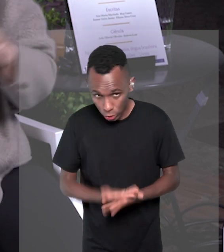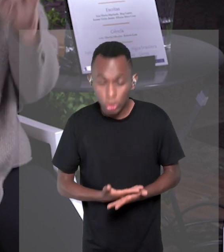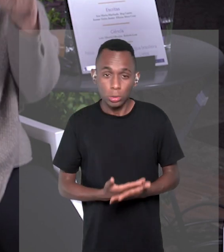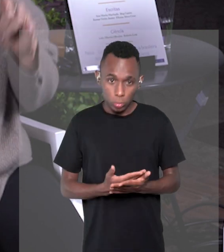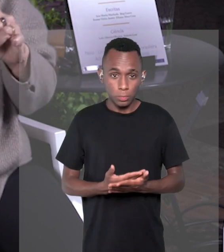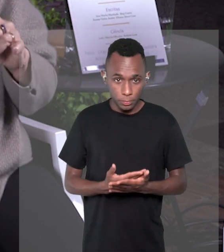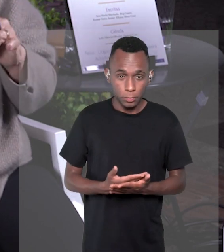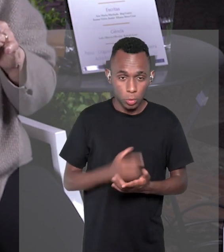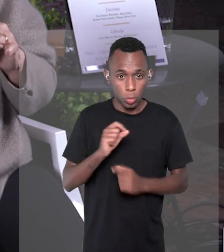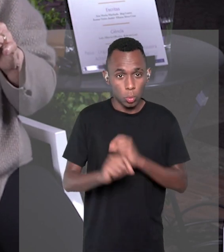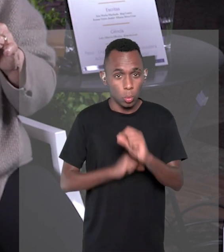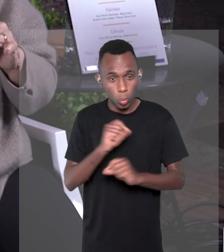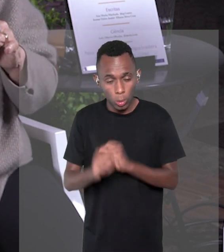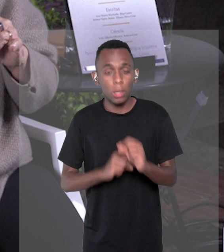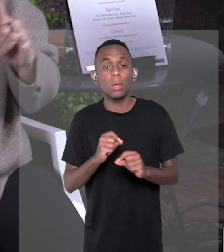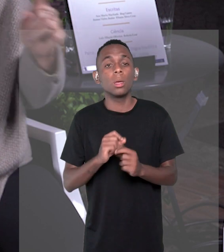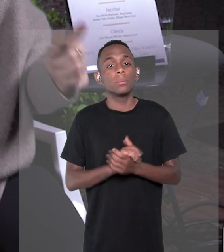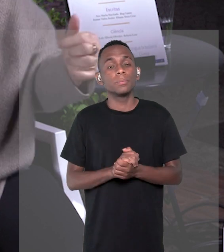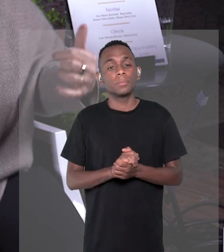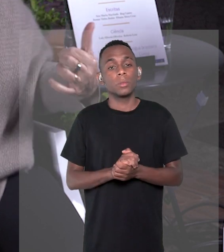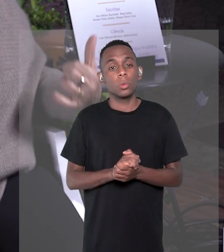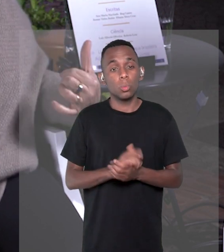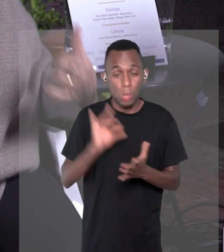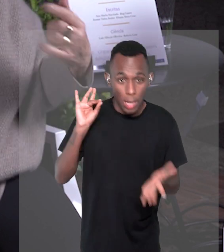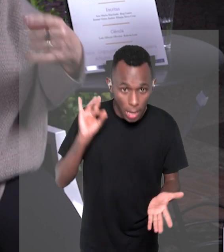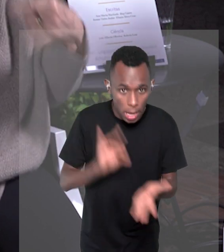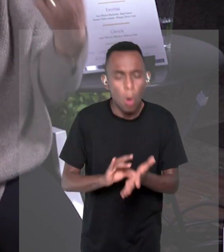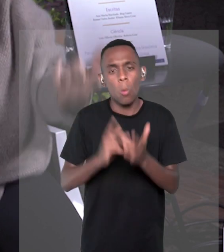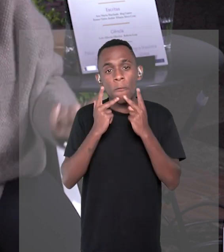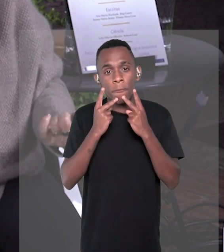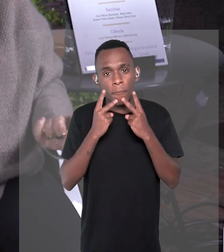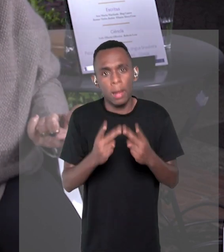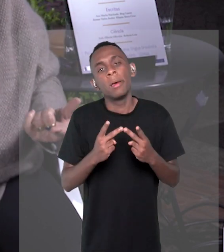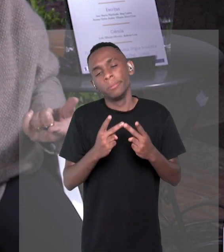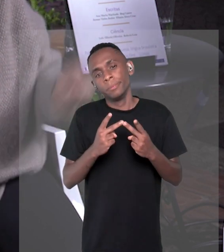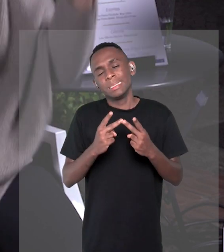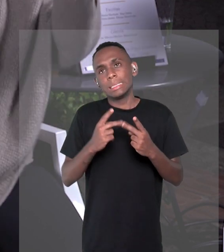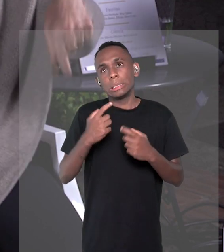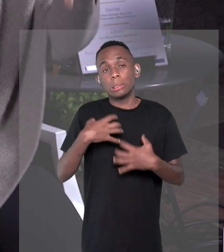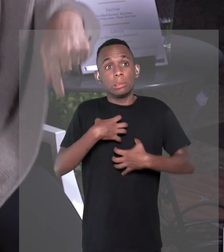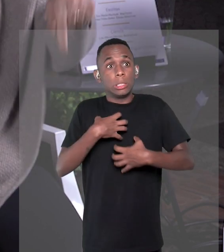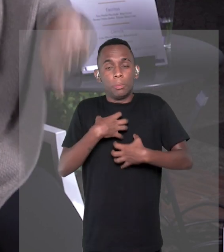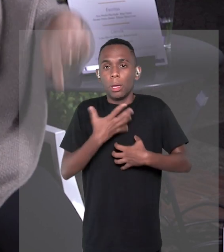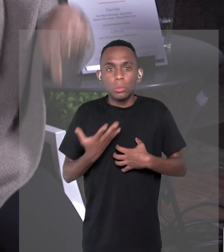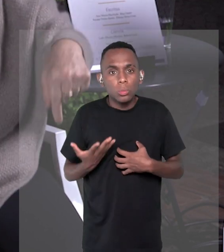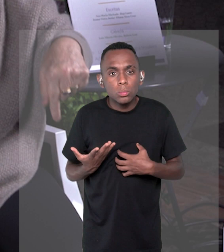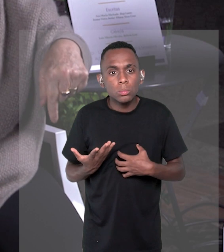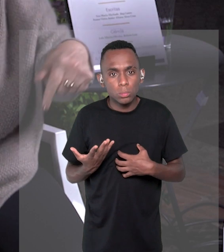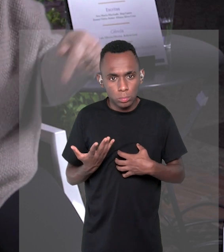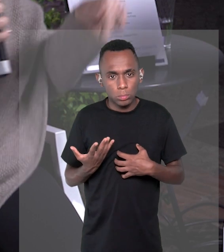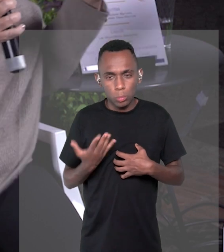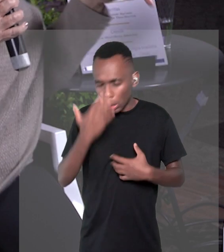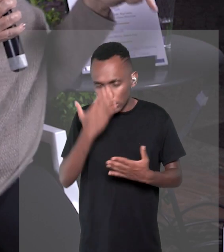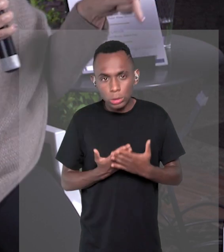com pouquíssima memória. Então, ela é também a memória de um tempo, o nosso agora, é